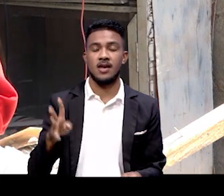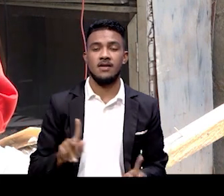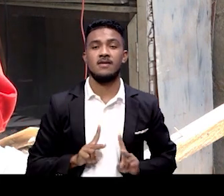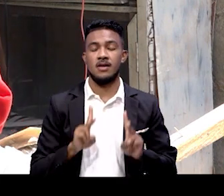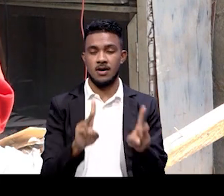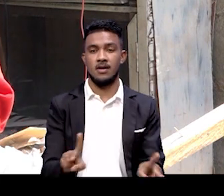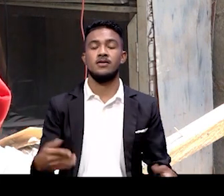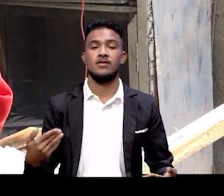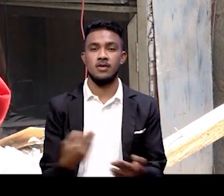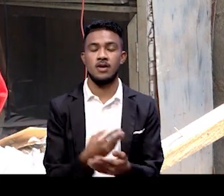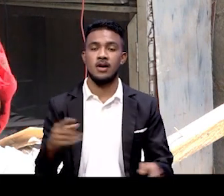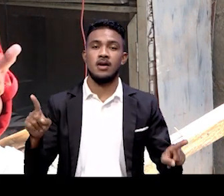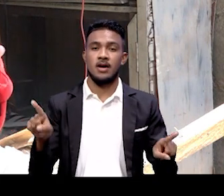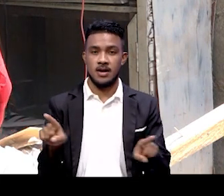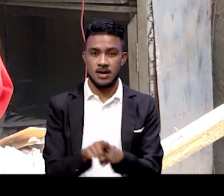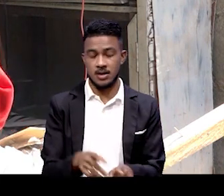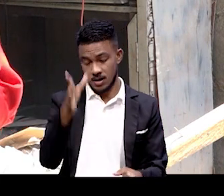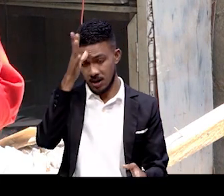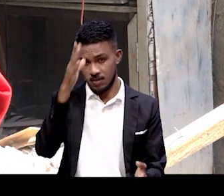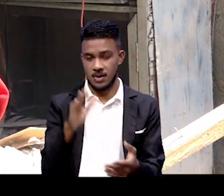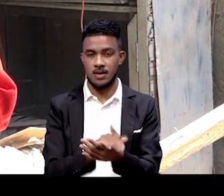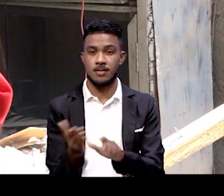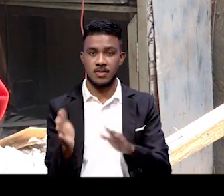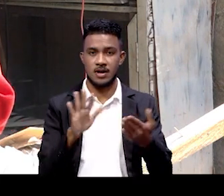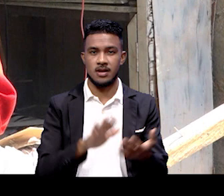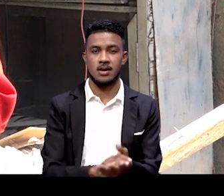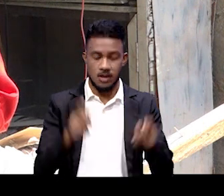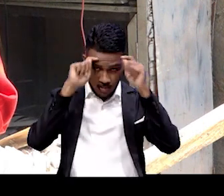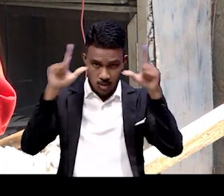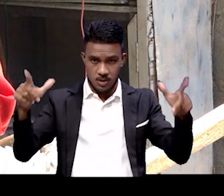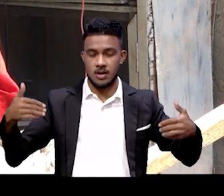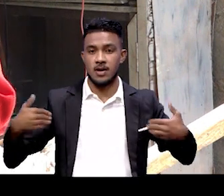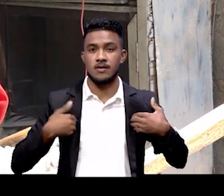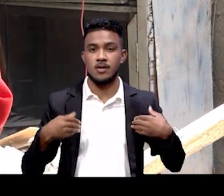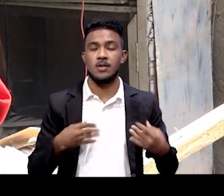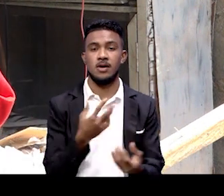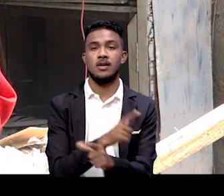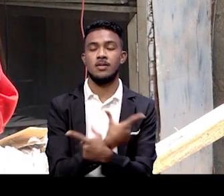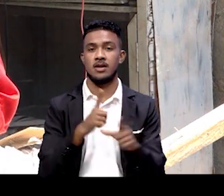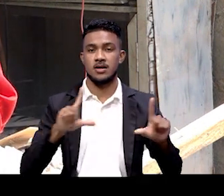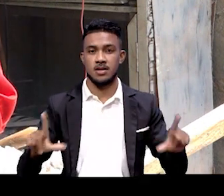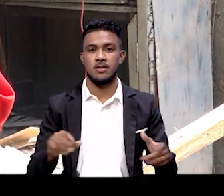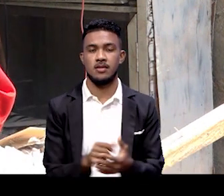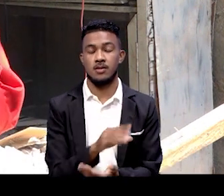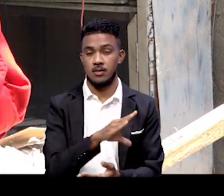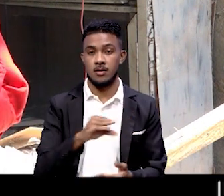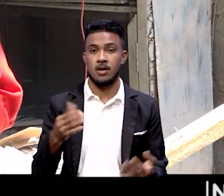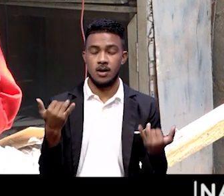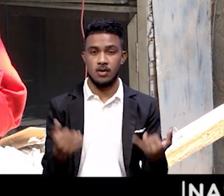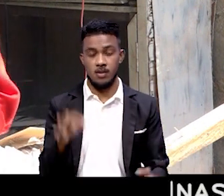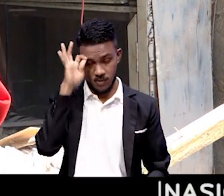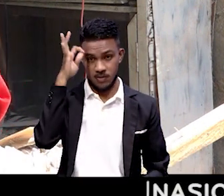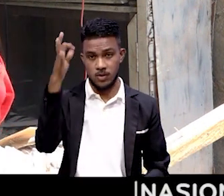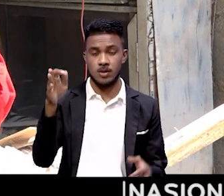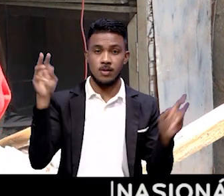amang matibian. Timor-Leste ia ona herói barak pa libertação pátria. Agora no Boeing, nia precisa